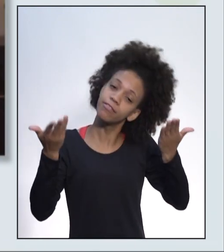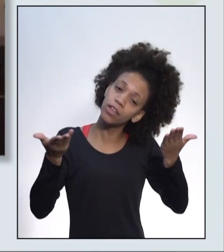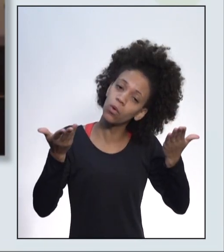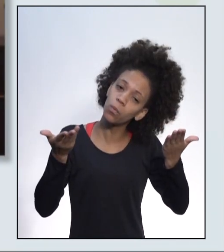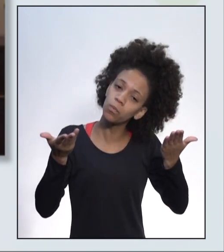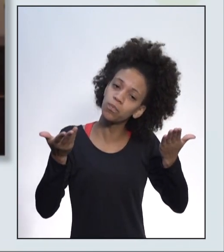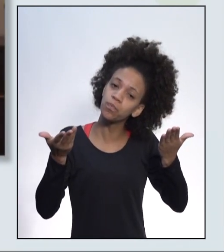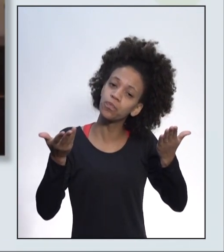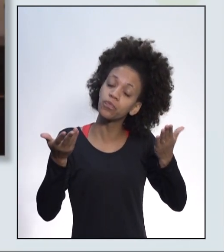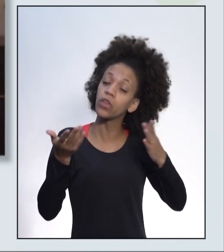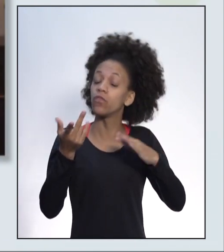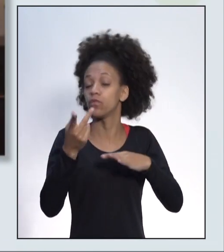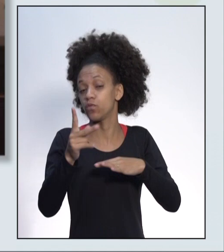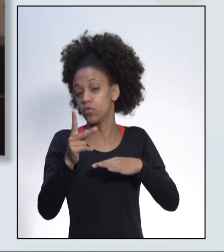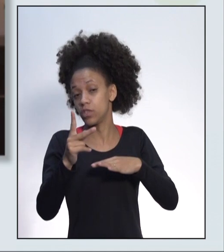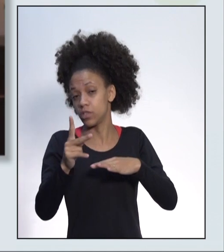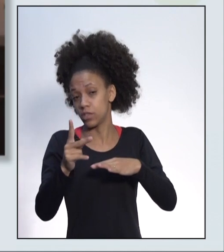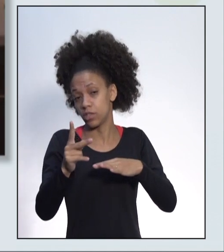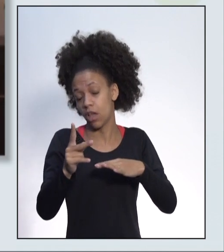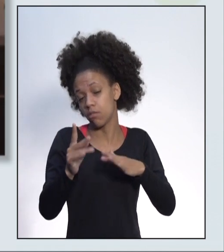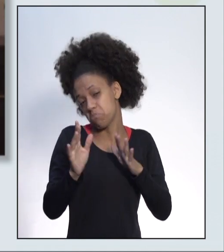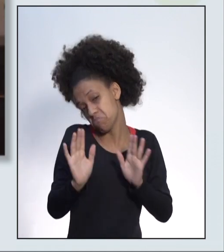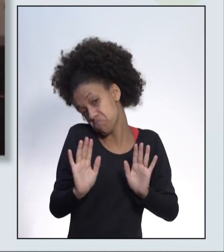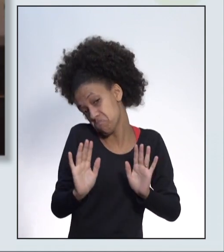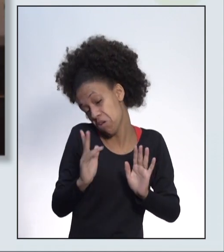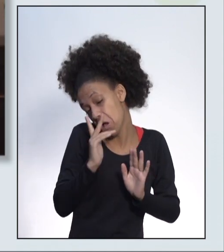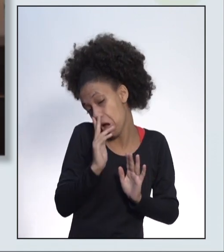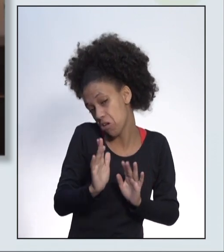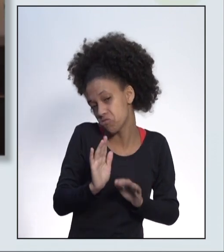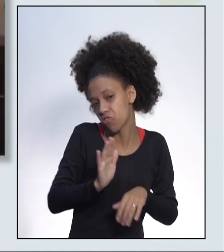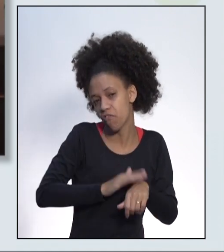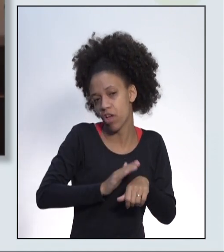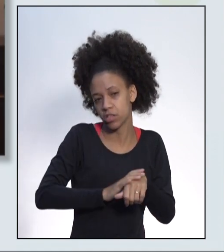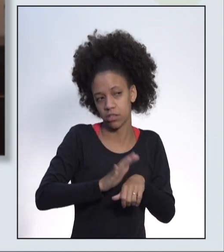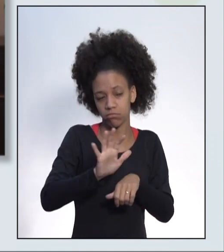aqui, você deve estar fazendo aí,